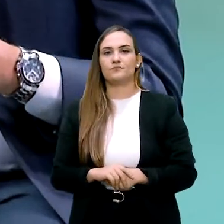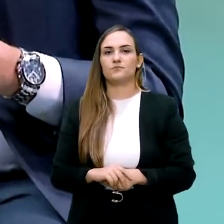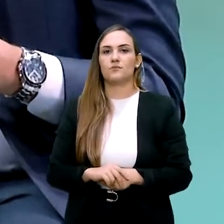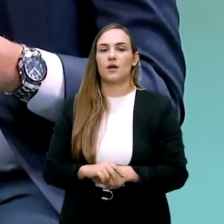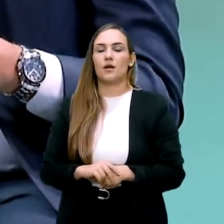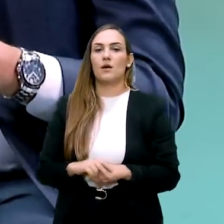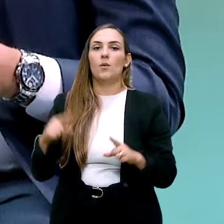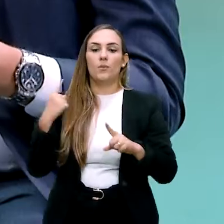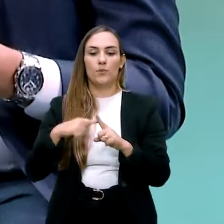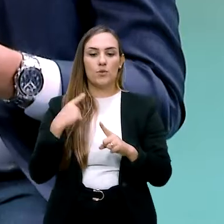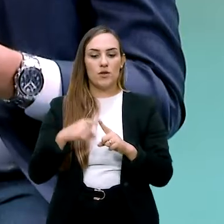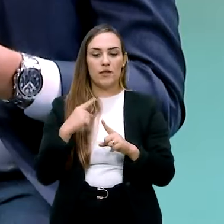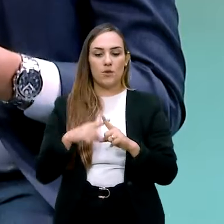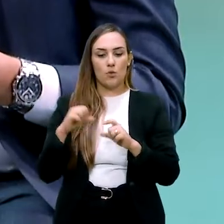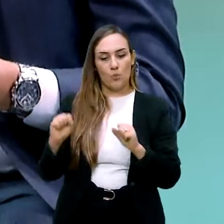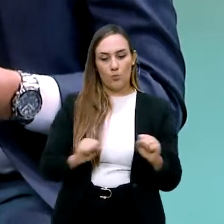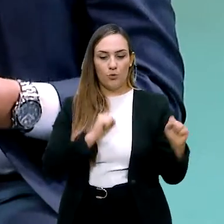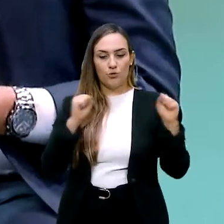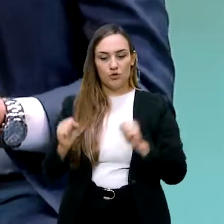tem na sua